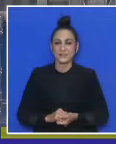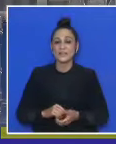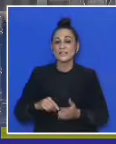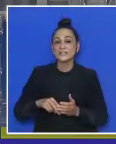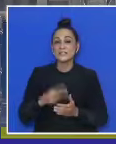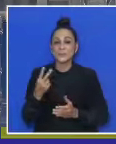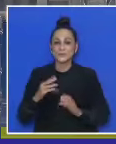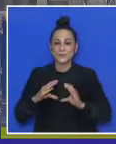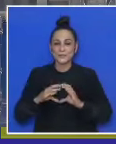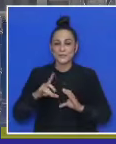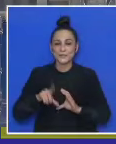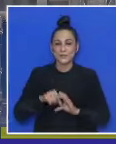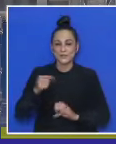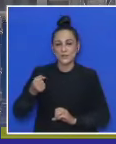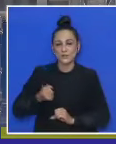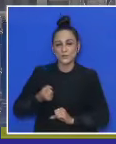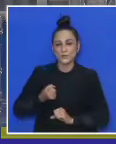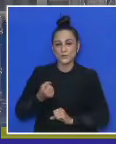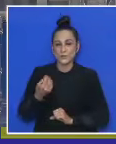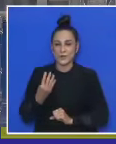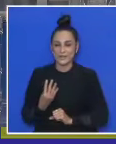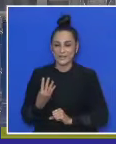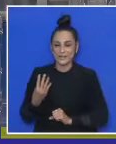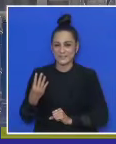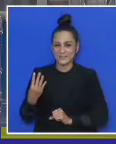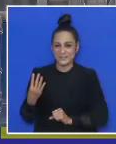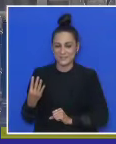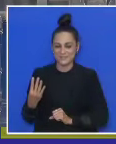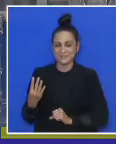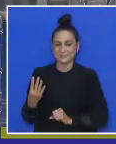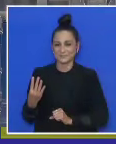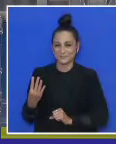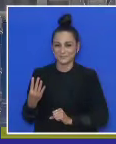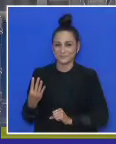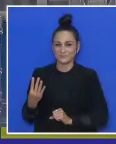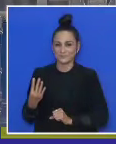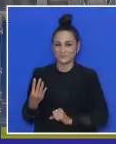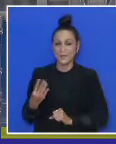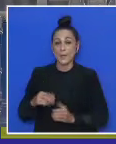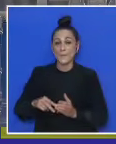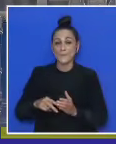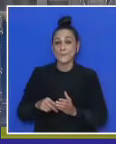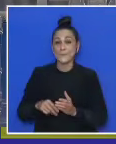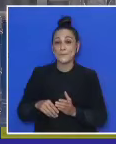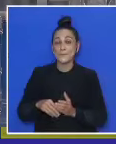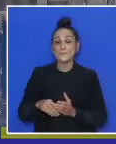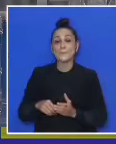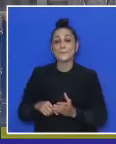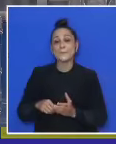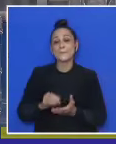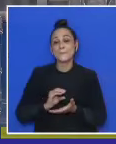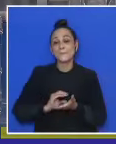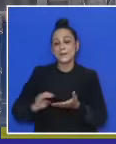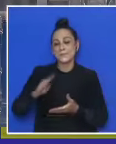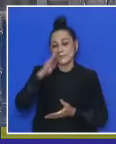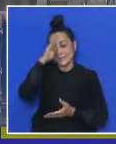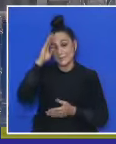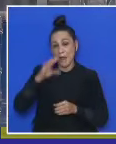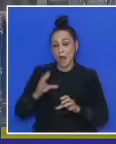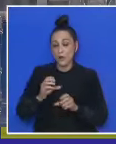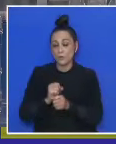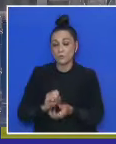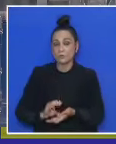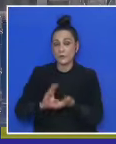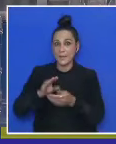Segunda bola sorteada, 44, número 44. Prêmio principal desta noite acumulado em mais